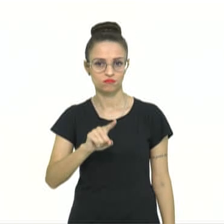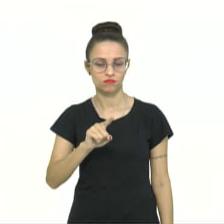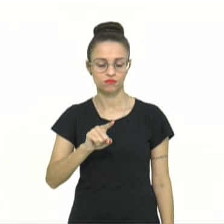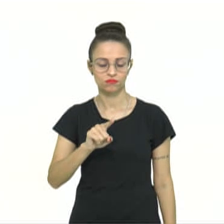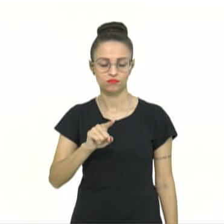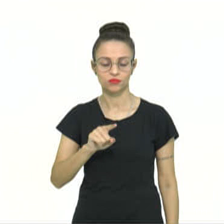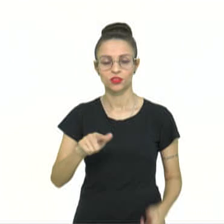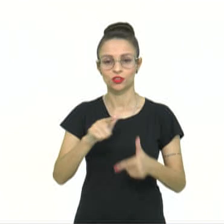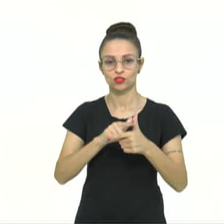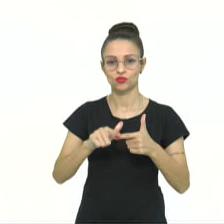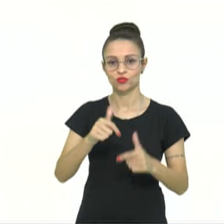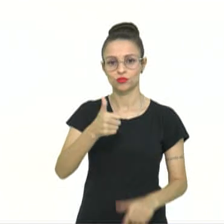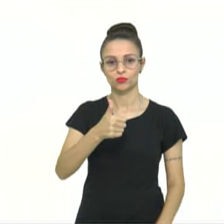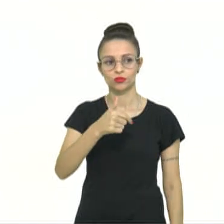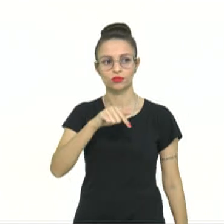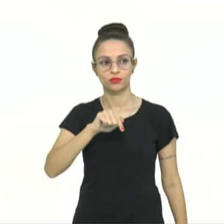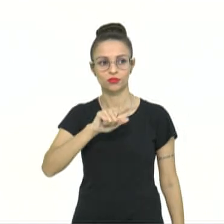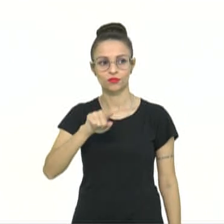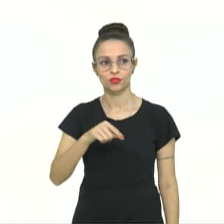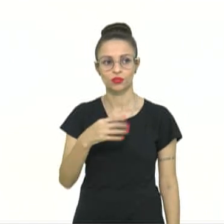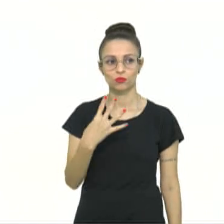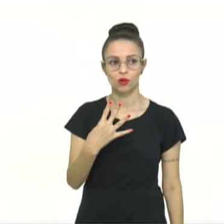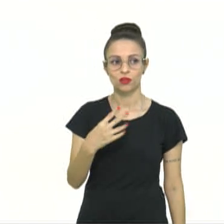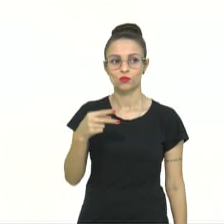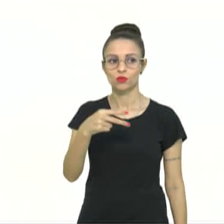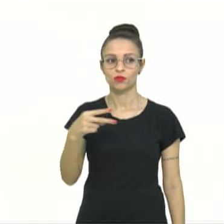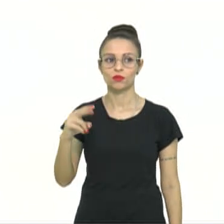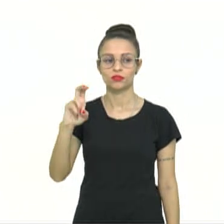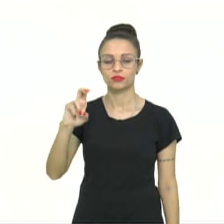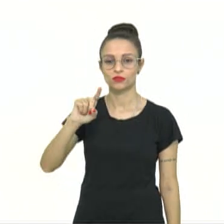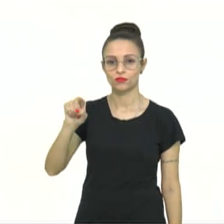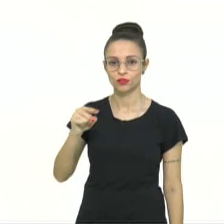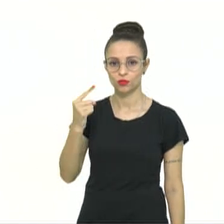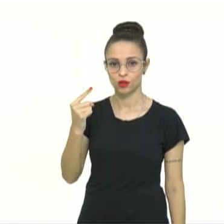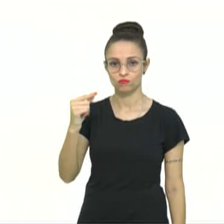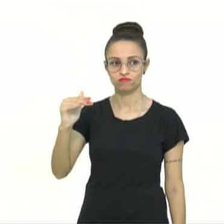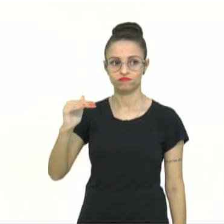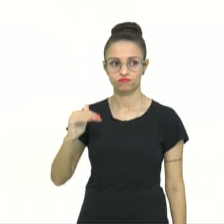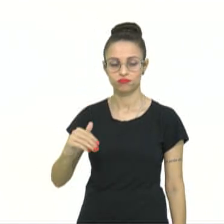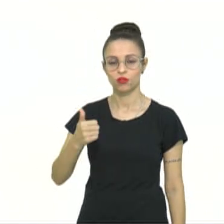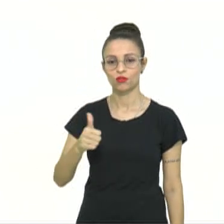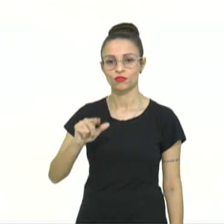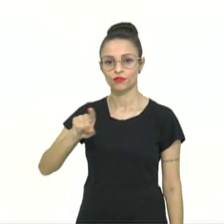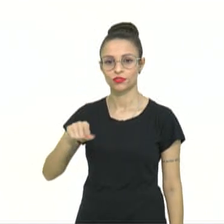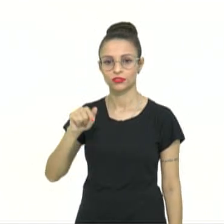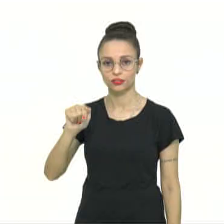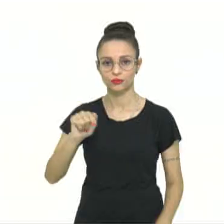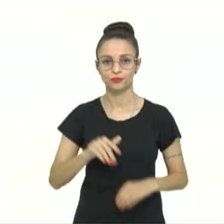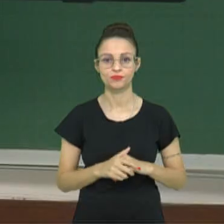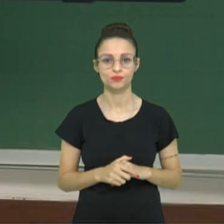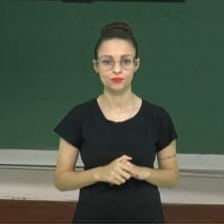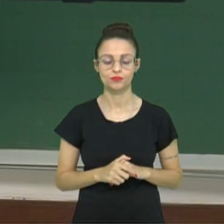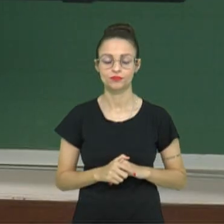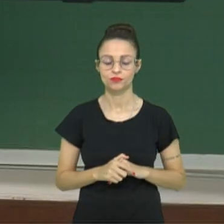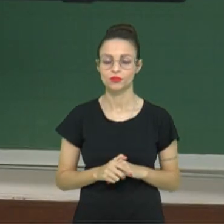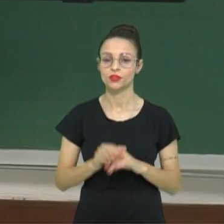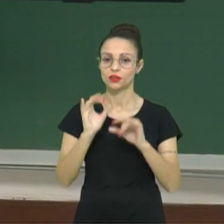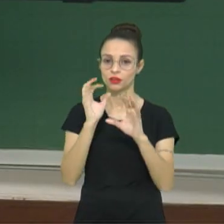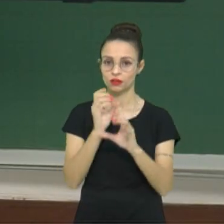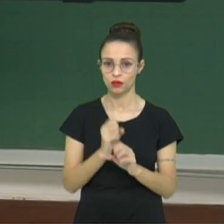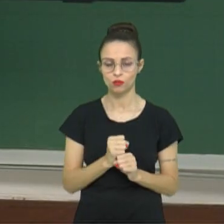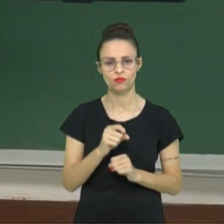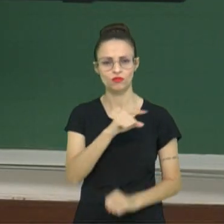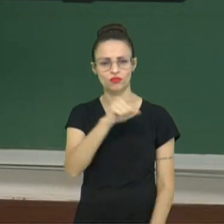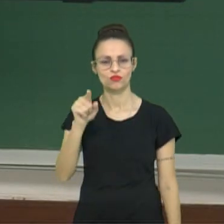sobre 17,4 igual a 5,1 sobre 11,7. Fazendo aquele cálculo, né, que a gente